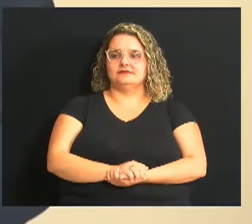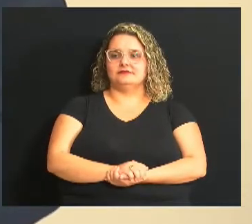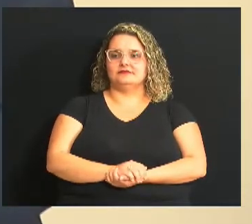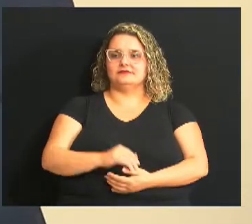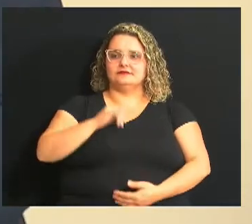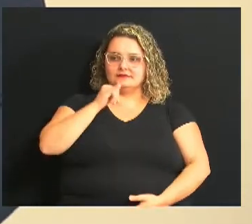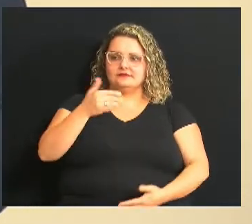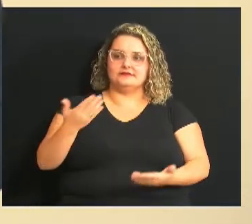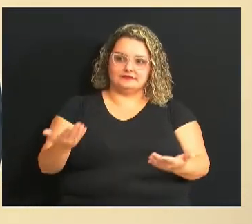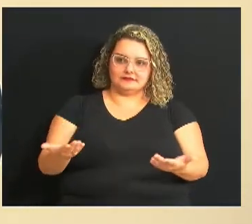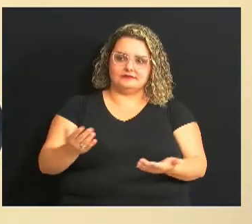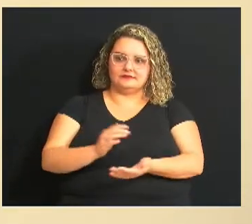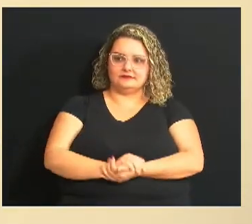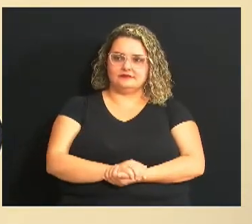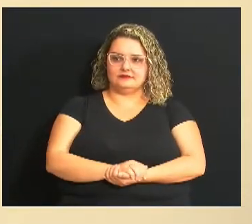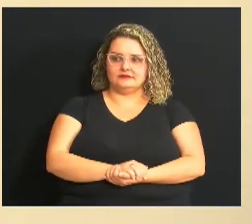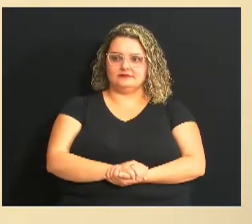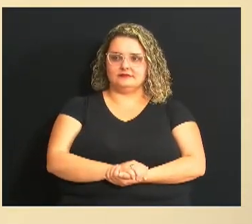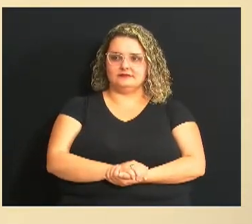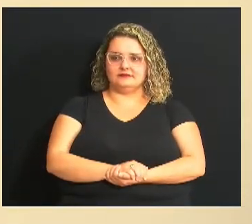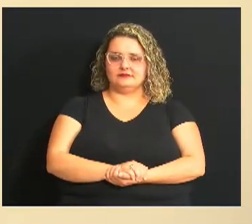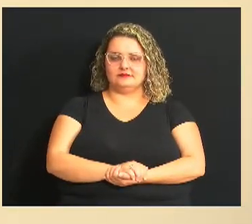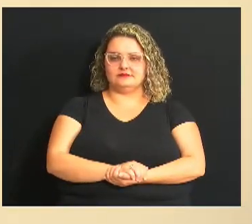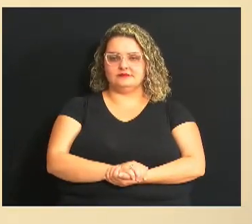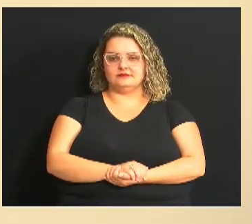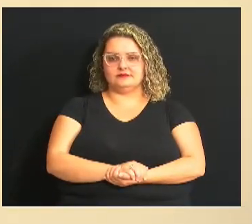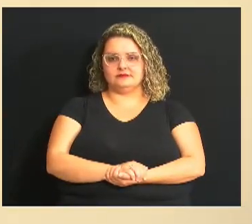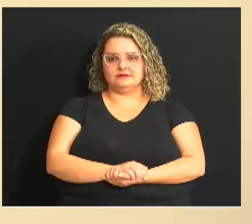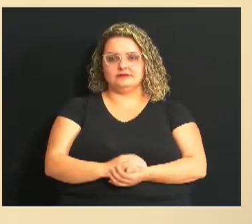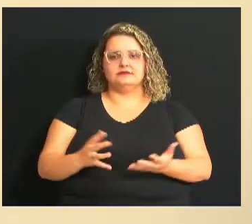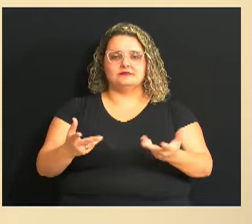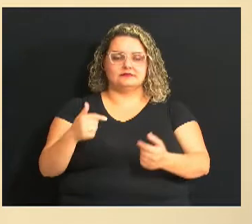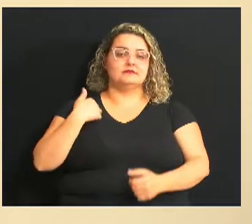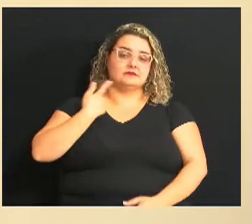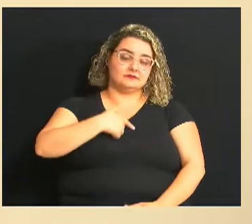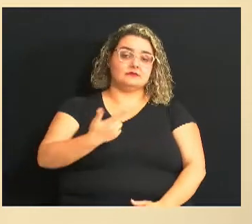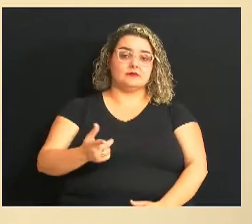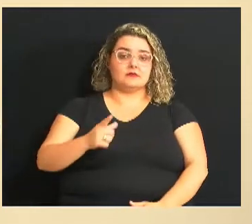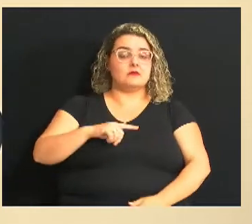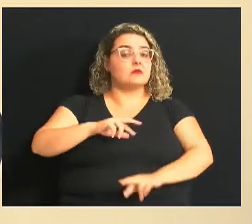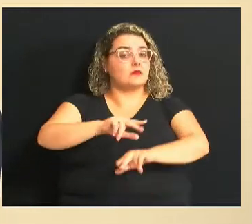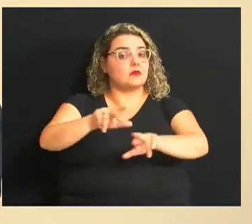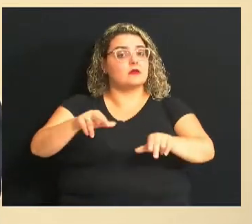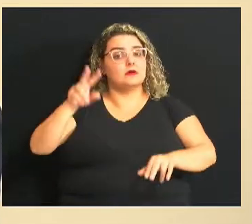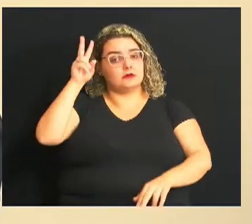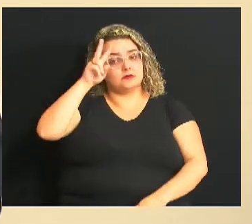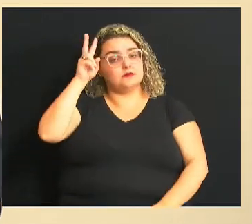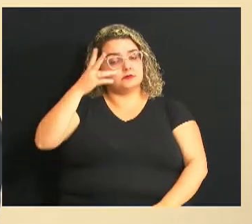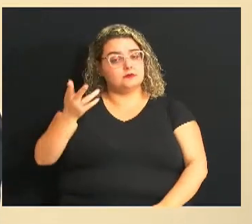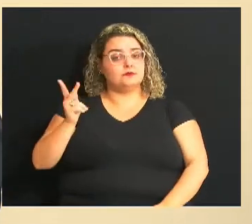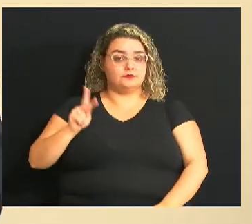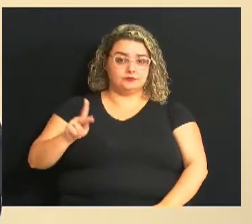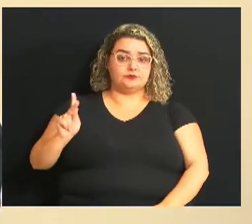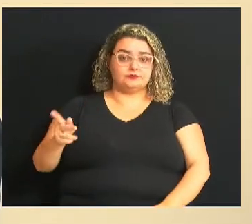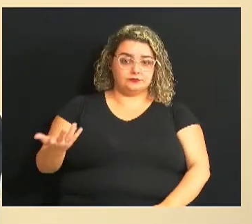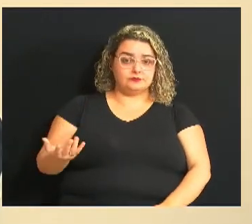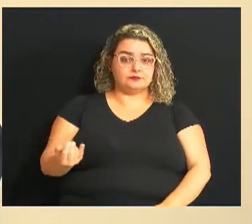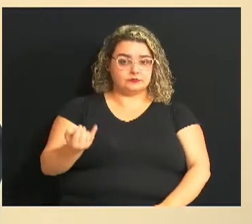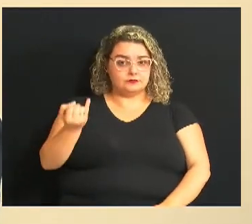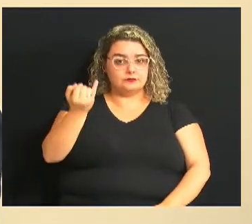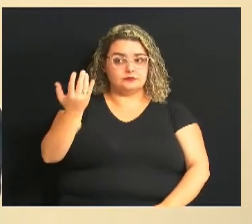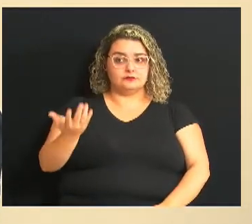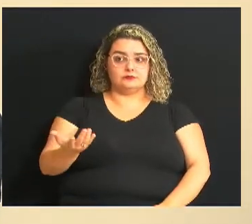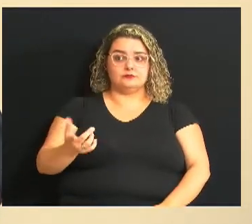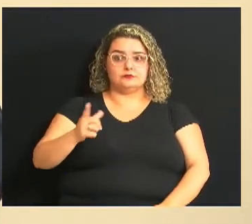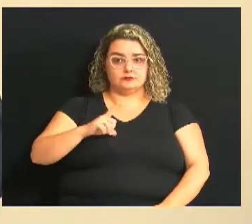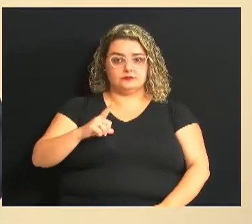mim também que todos nós temos muitas histórias de professores, né? E eu também